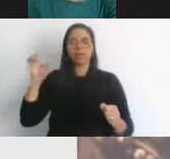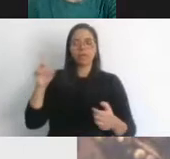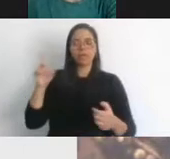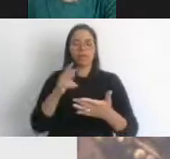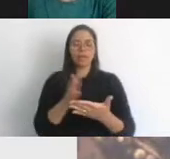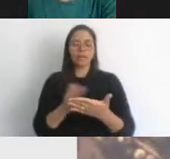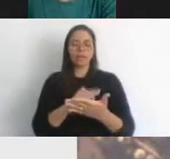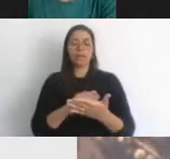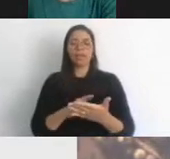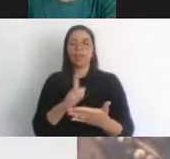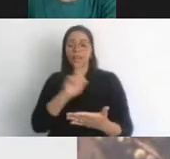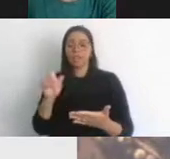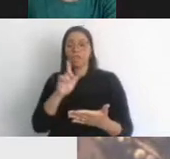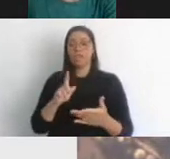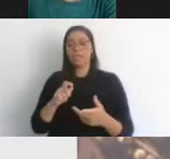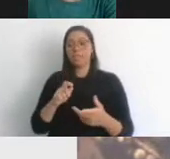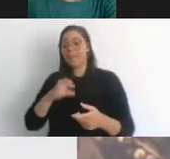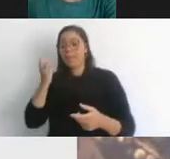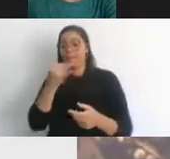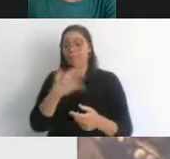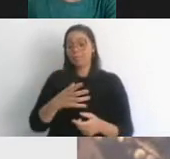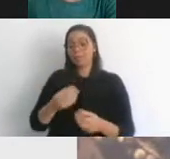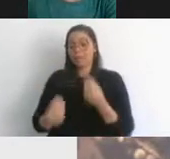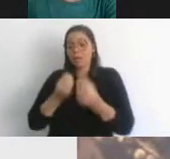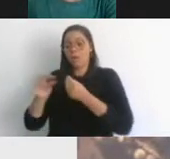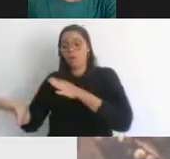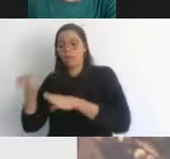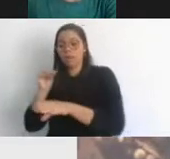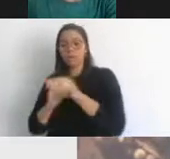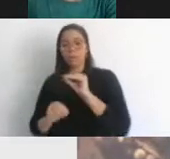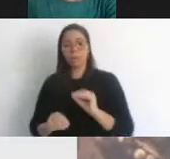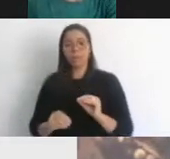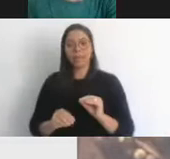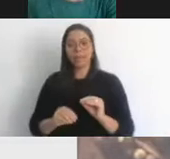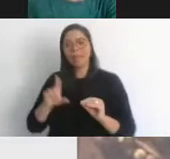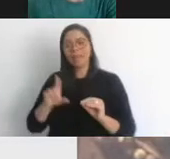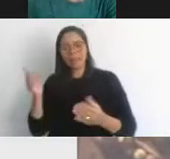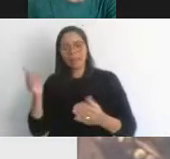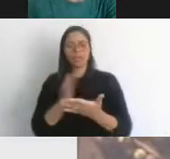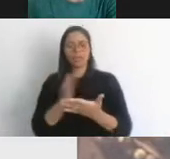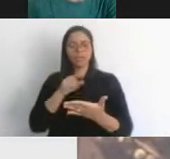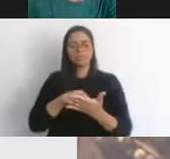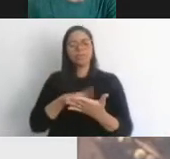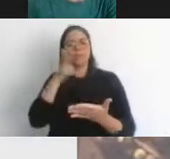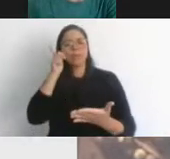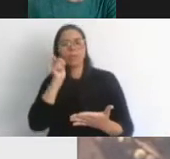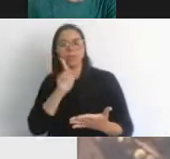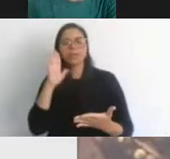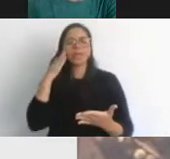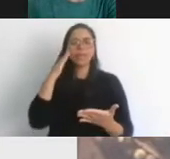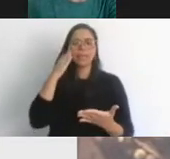irmã gêmea e ela conta todo o processo de como ela foi capturada tá nesse livro laços não ter uma noção muito legal